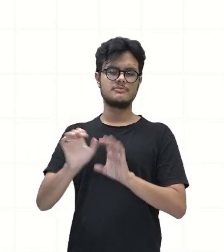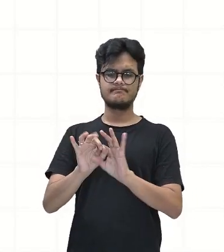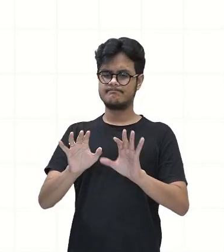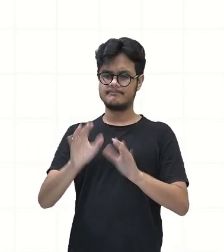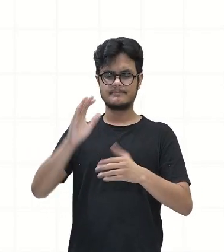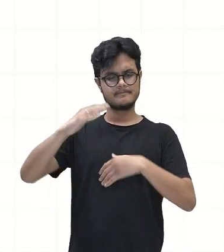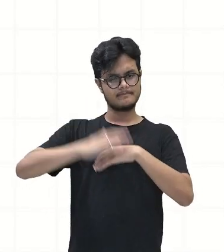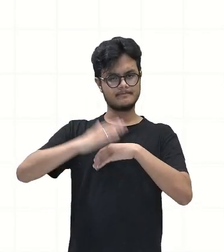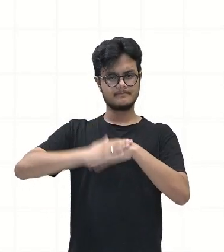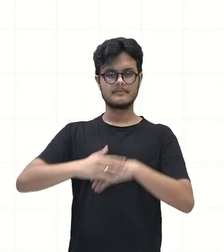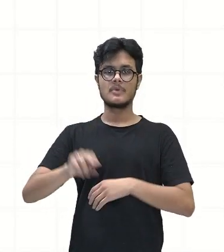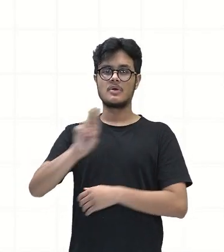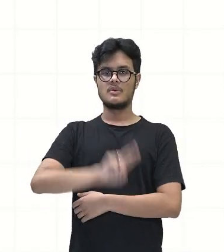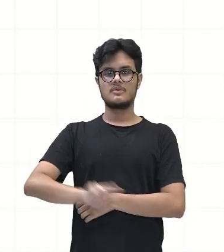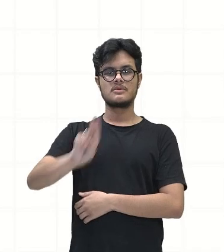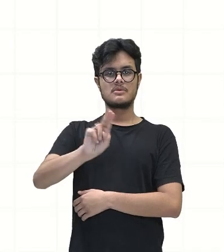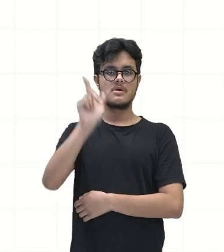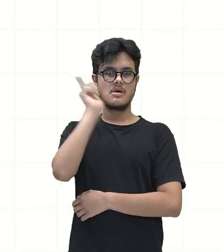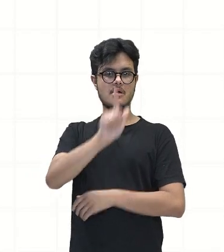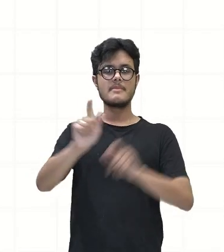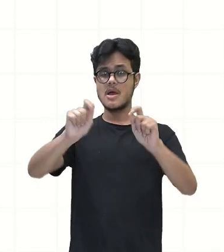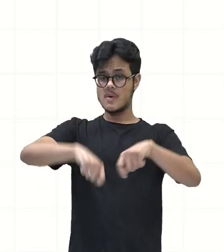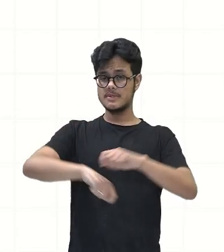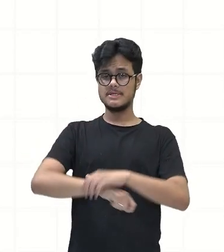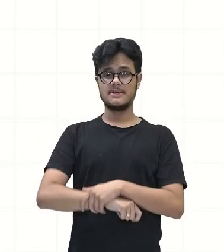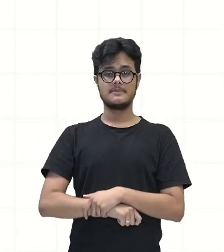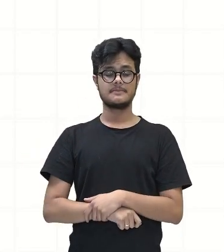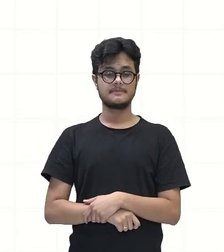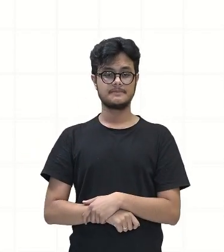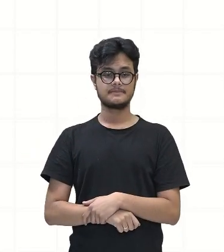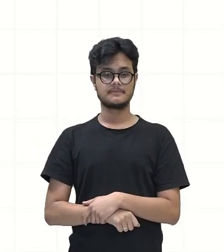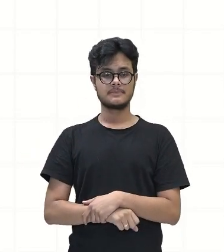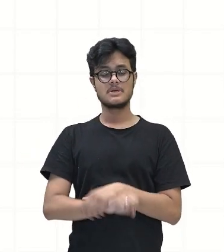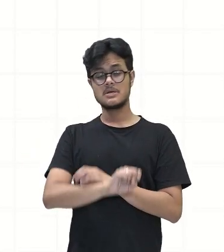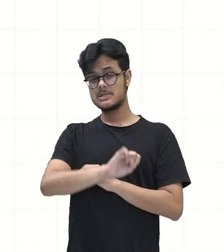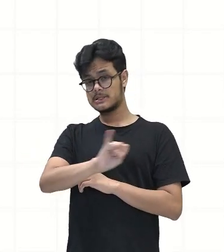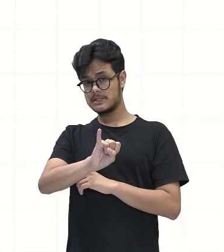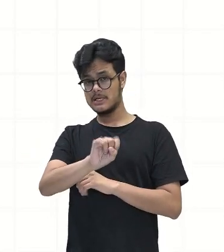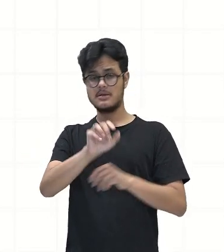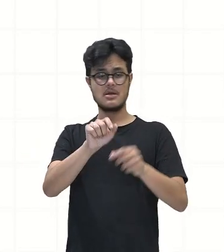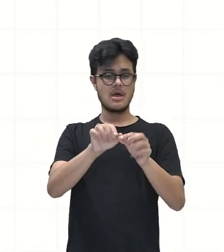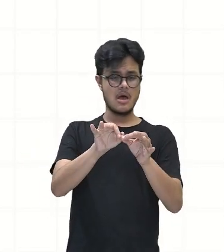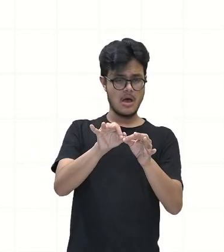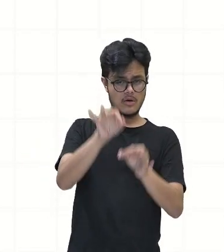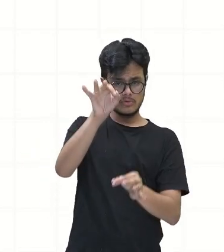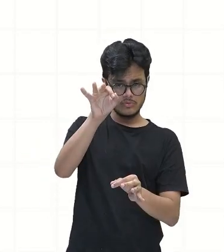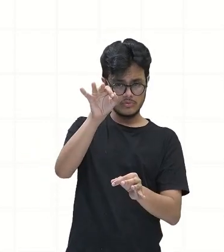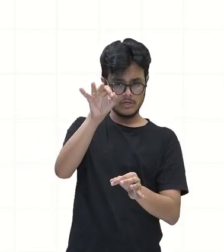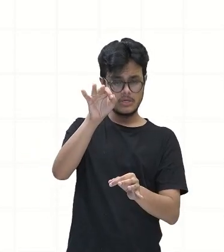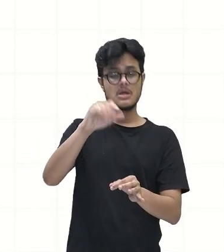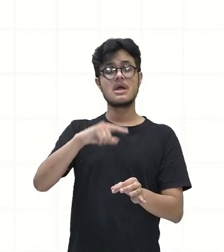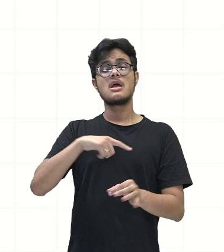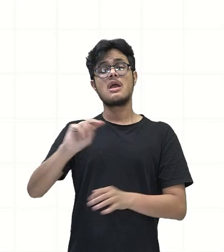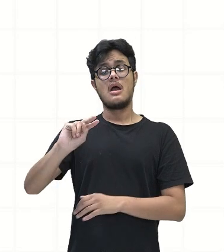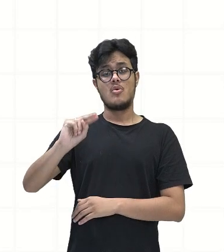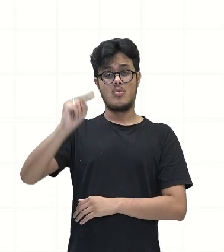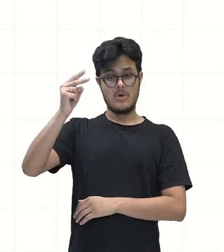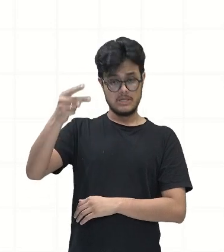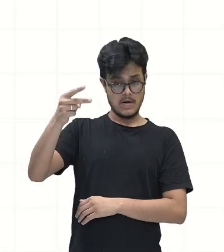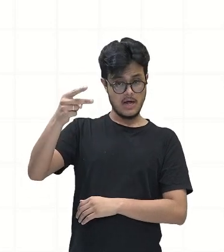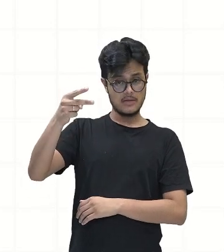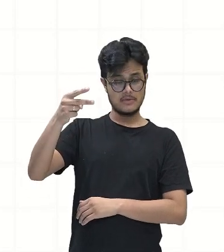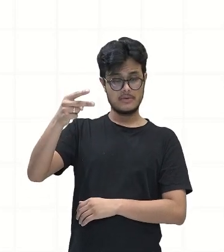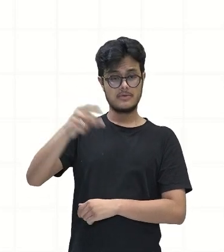né? Ou seja, se eu pegar essa altura e elevar ao quadrado, aliás,